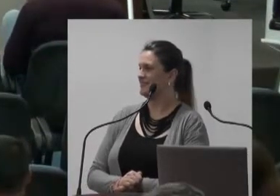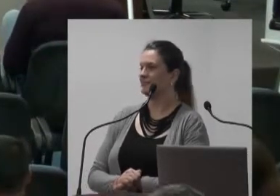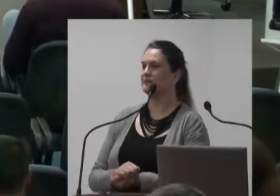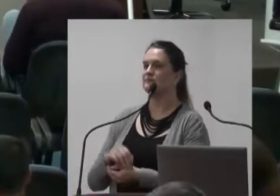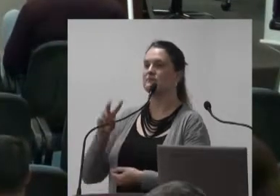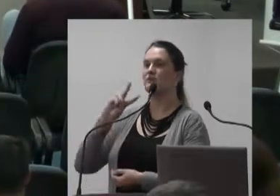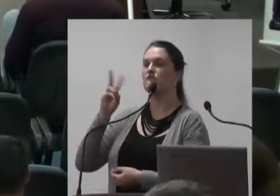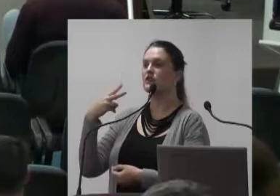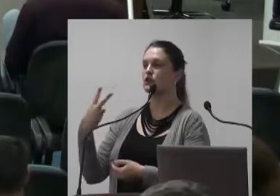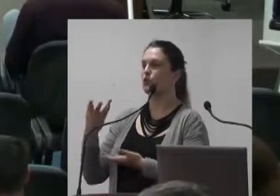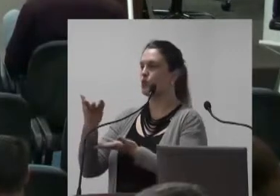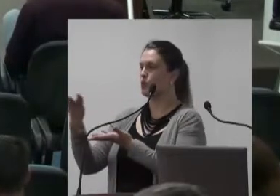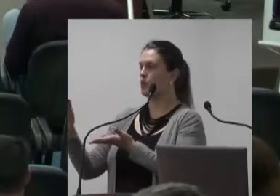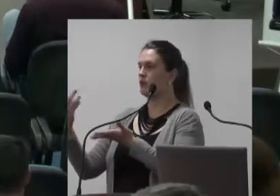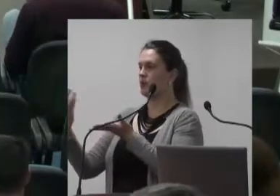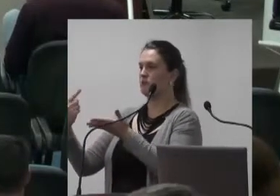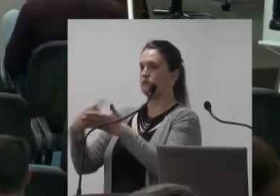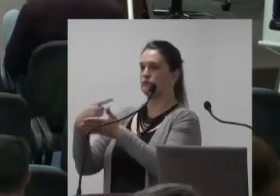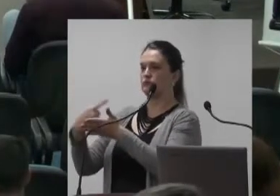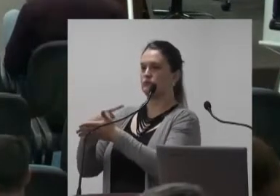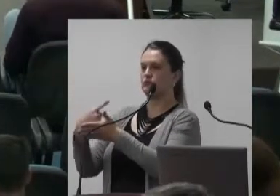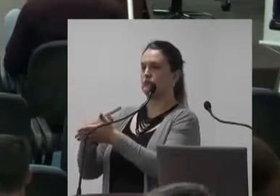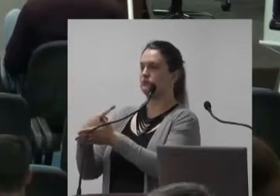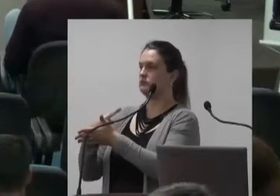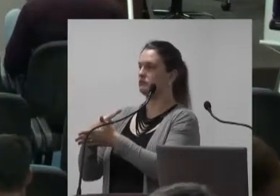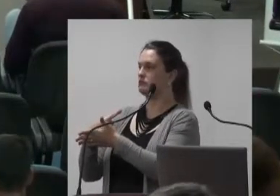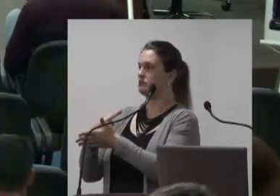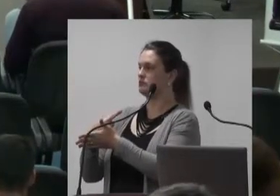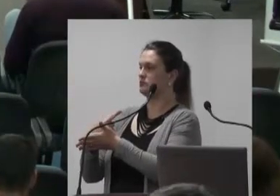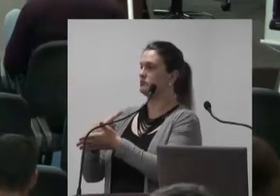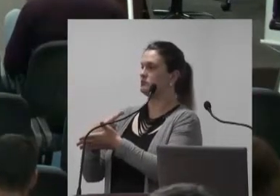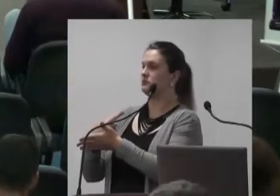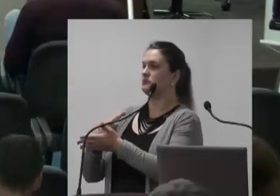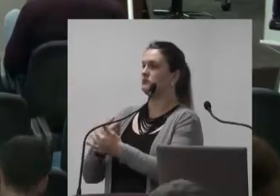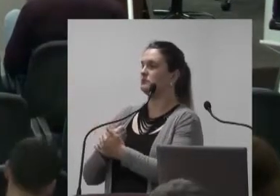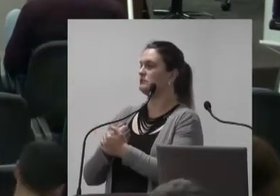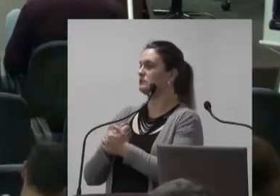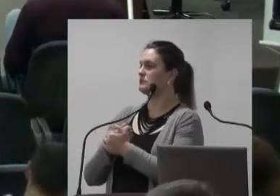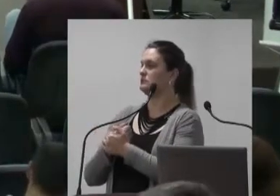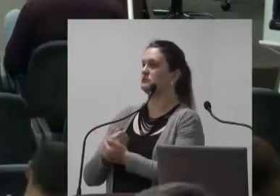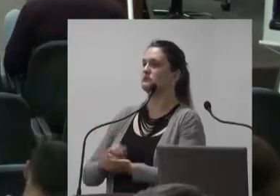Senhores vereadores, então eu quero agradecer a